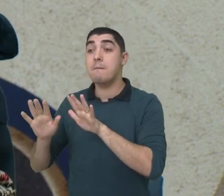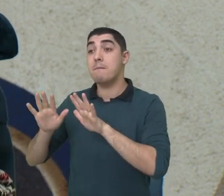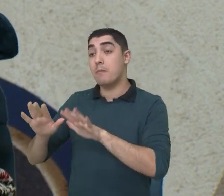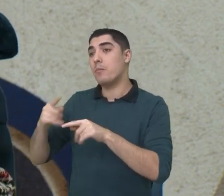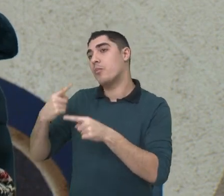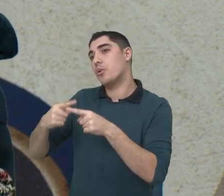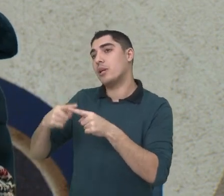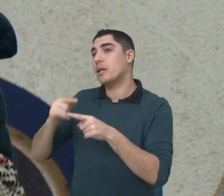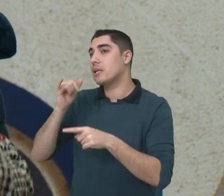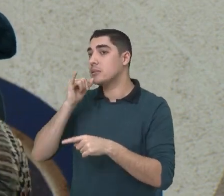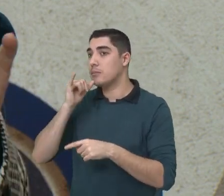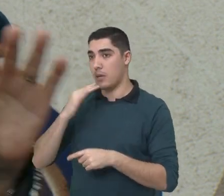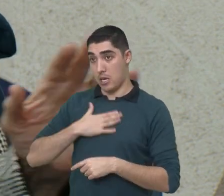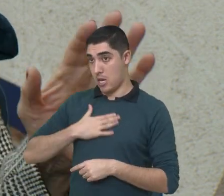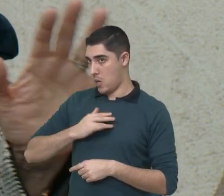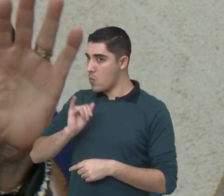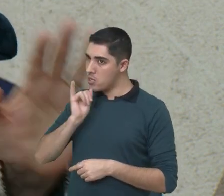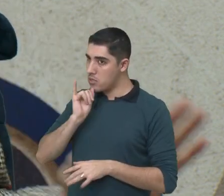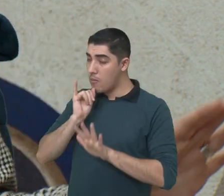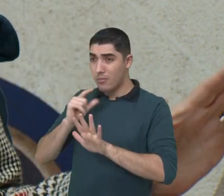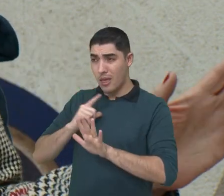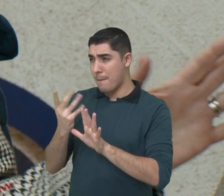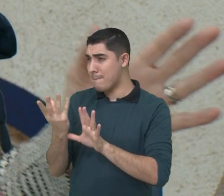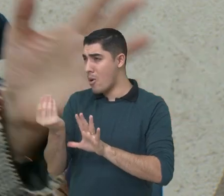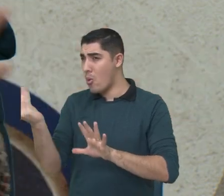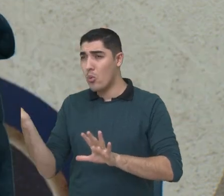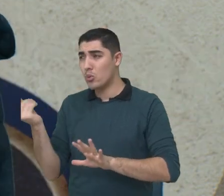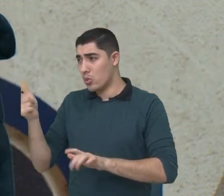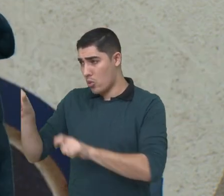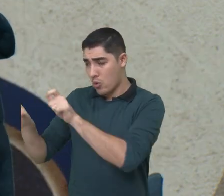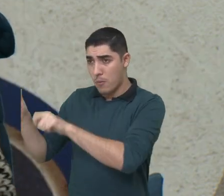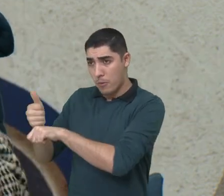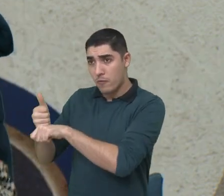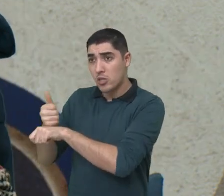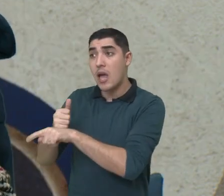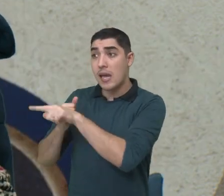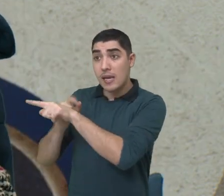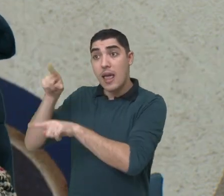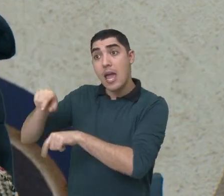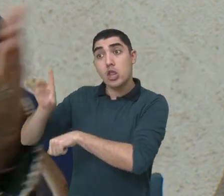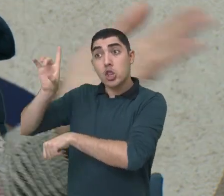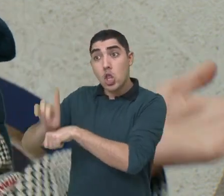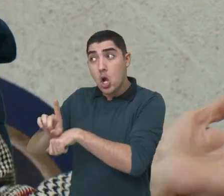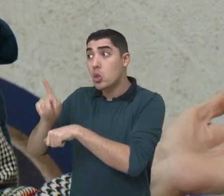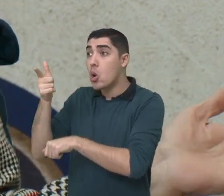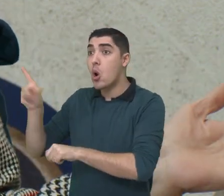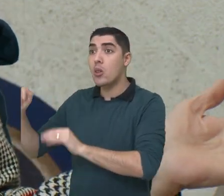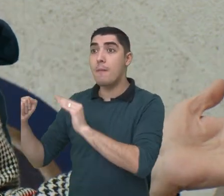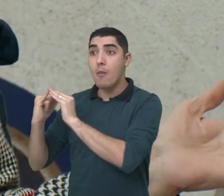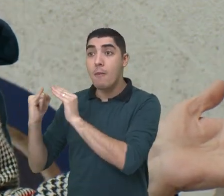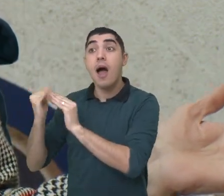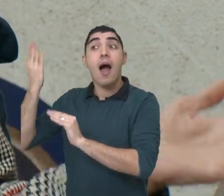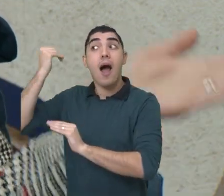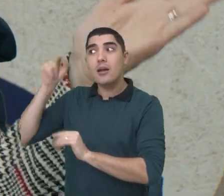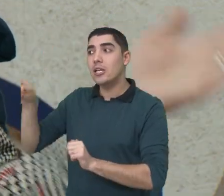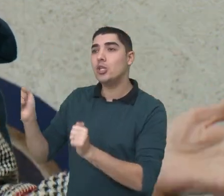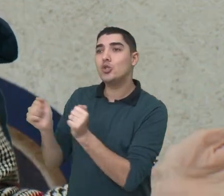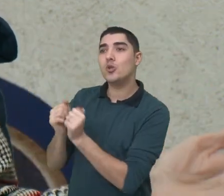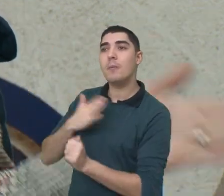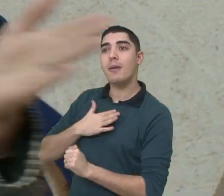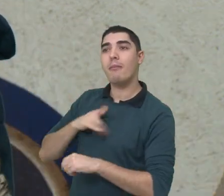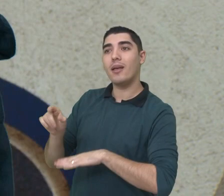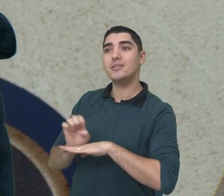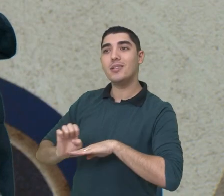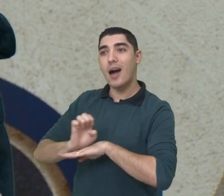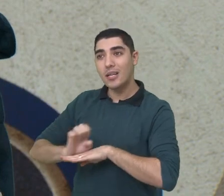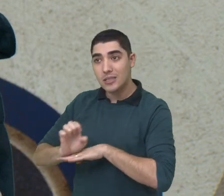ampara. Né? Eu, por exemplo, tenho muitos corretores que hoje são donos de imobiliário que passaram comigo como